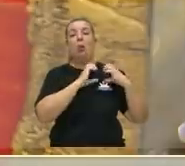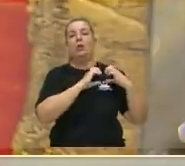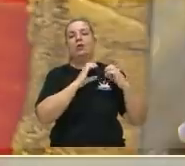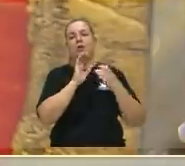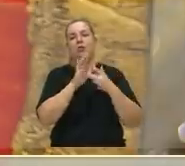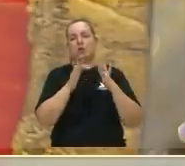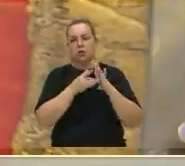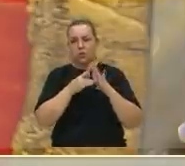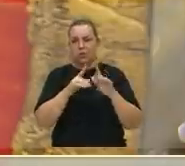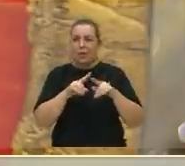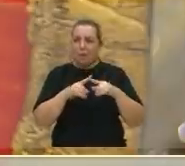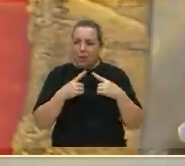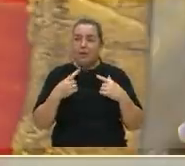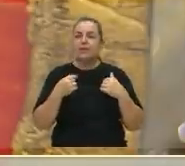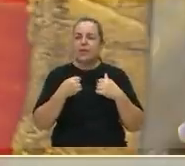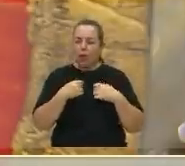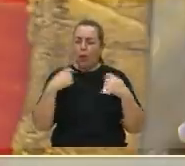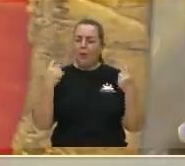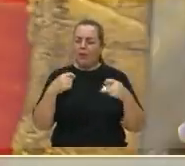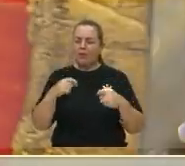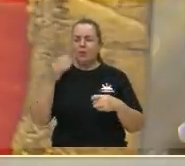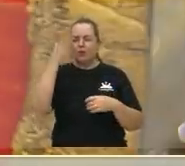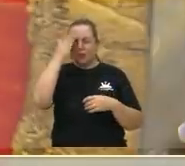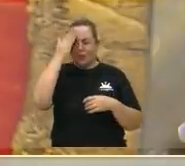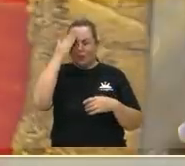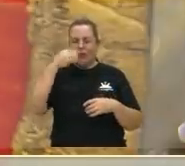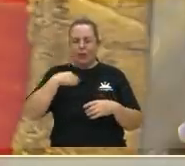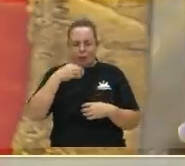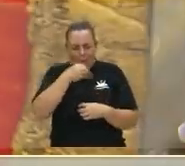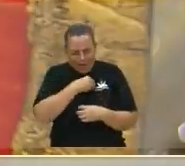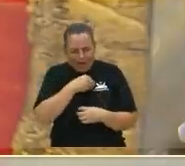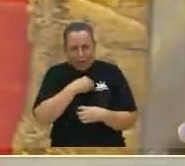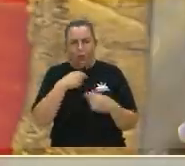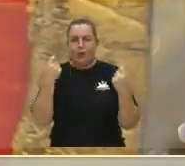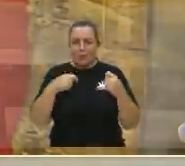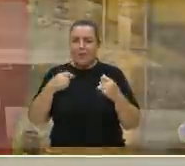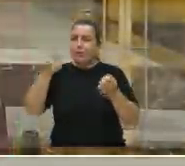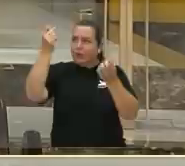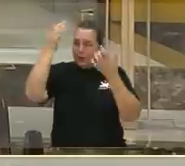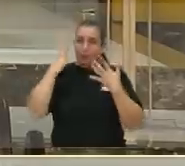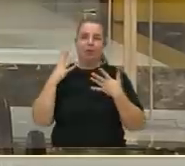do que alguém reconheceram sou pecador e necessitado da graça